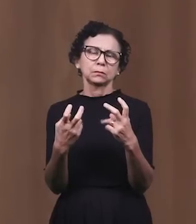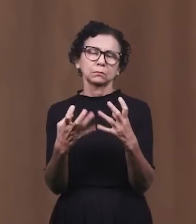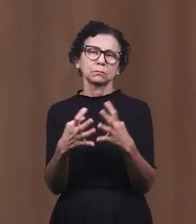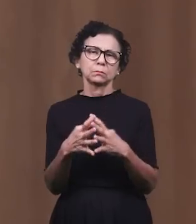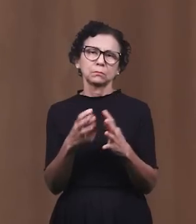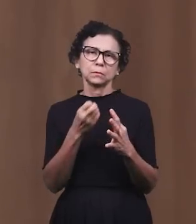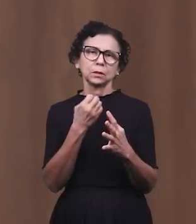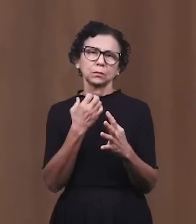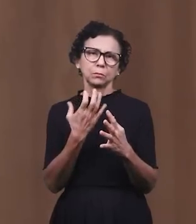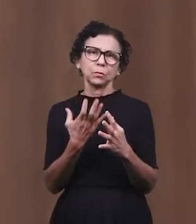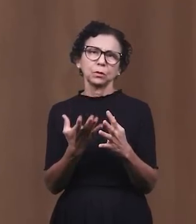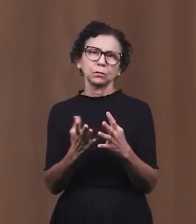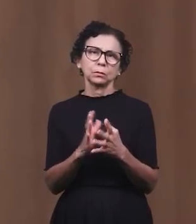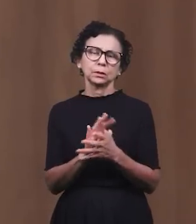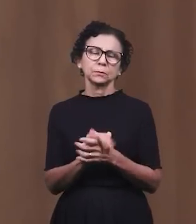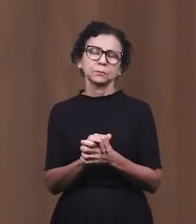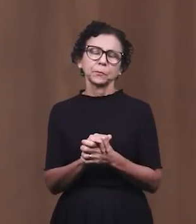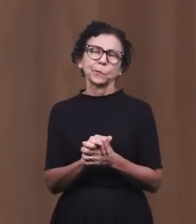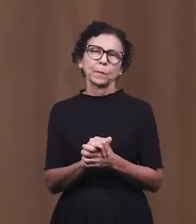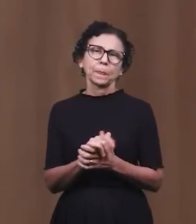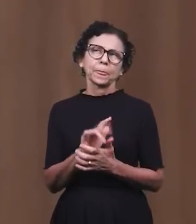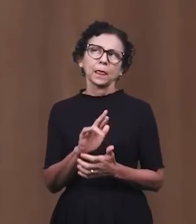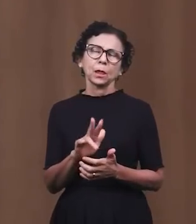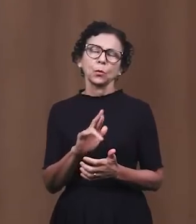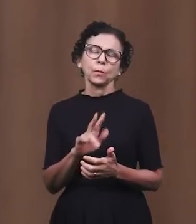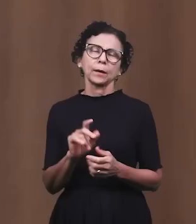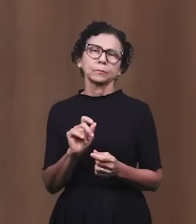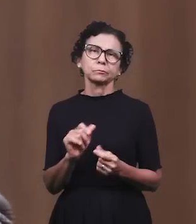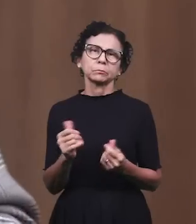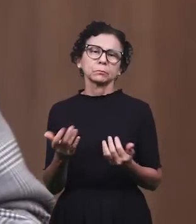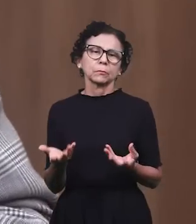esteja envolvido com esse tema, assim, Não